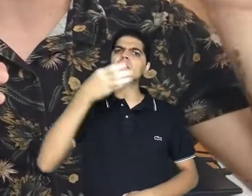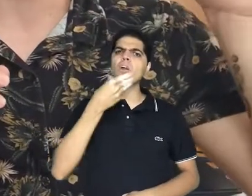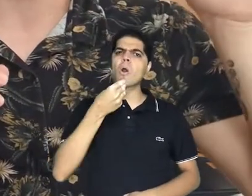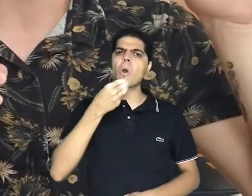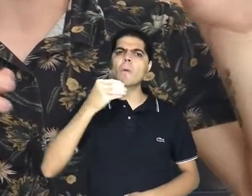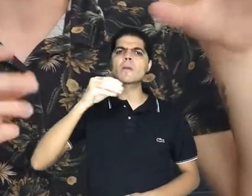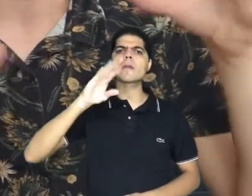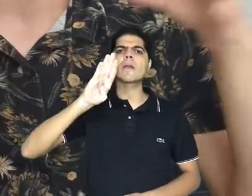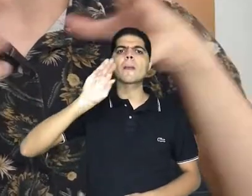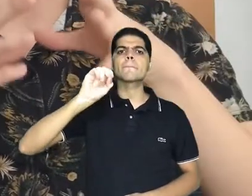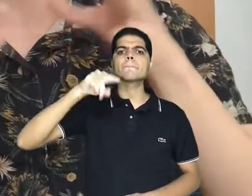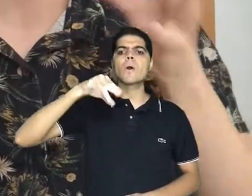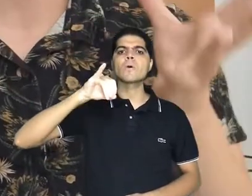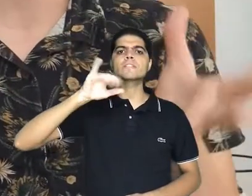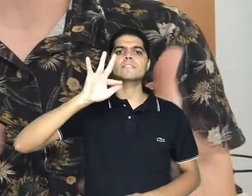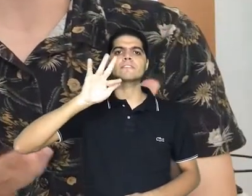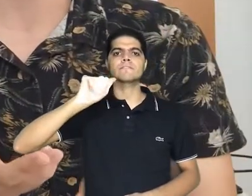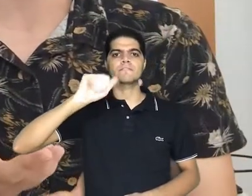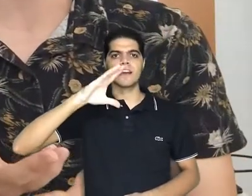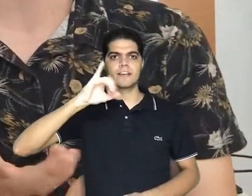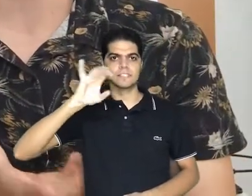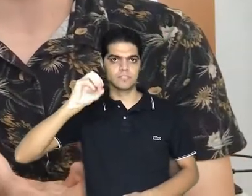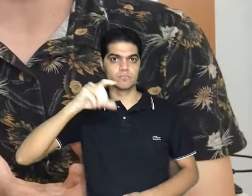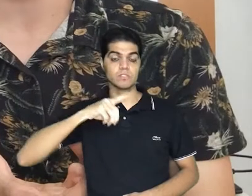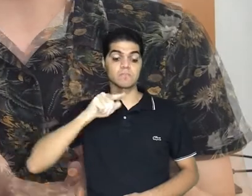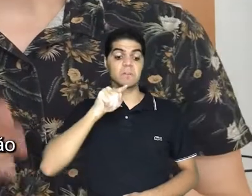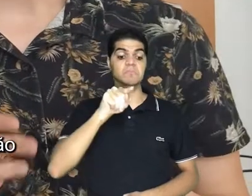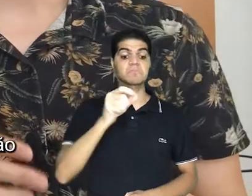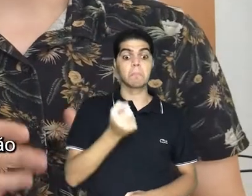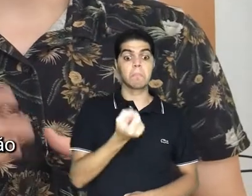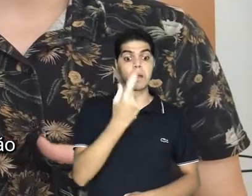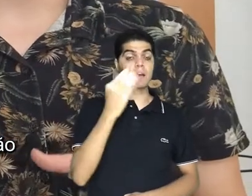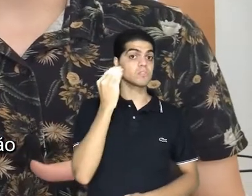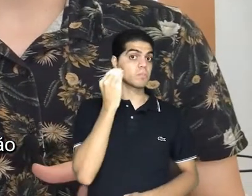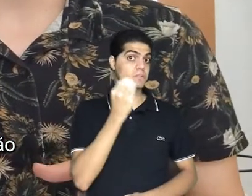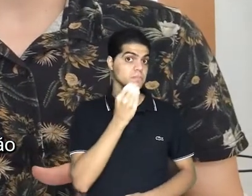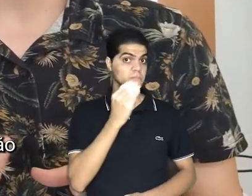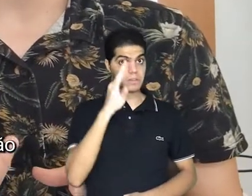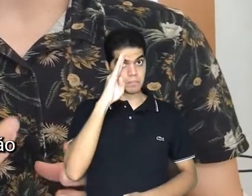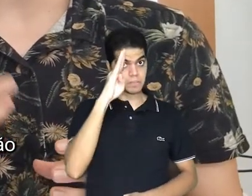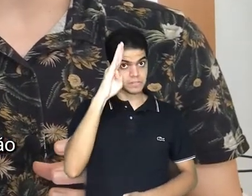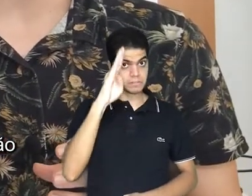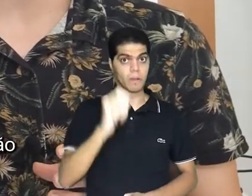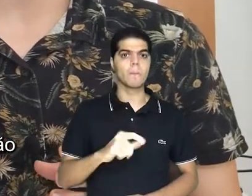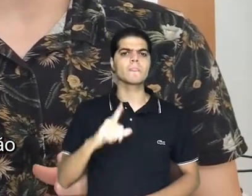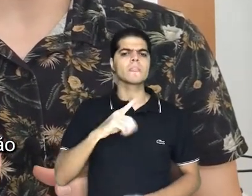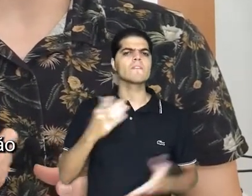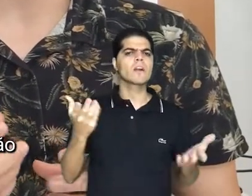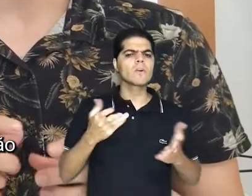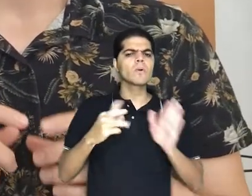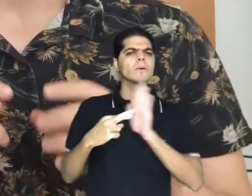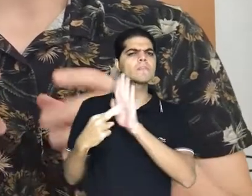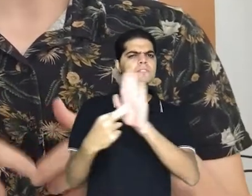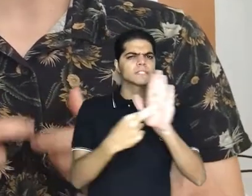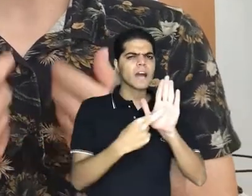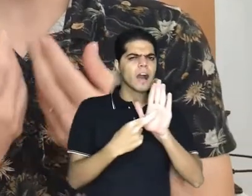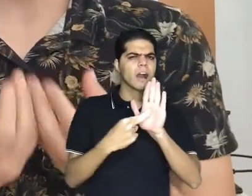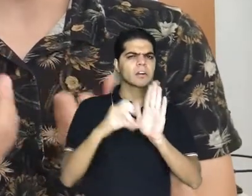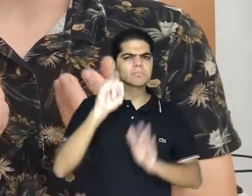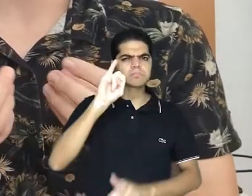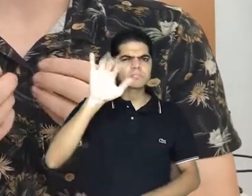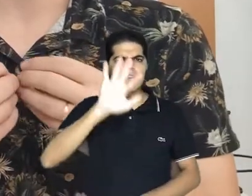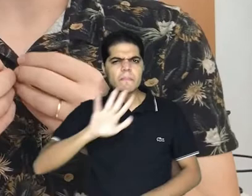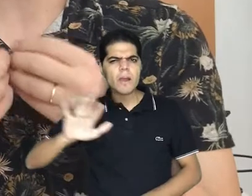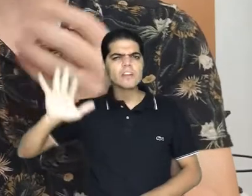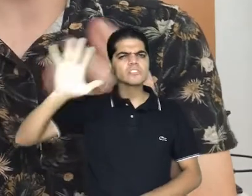deixado de ladinho lá no topo enquanto a figura Central é o Dom Pedro primeiro mas essa escolha de representação e as escolha imagética ela